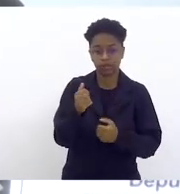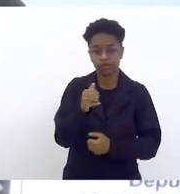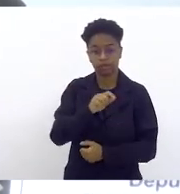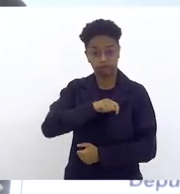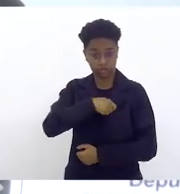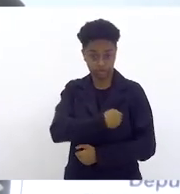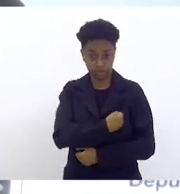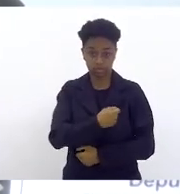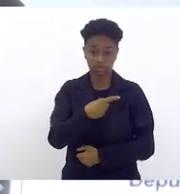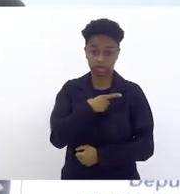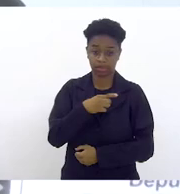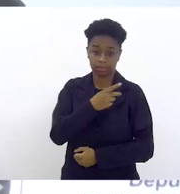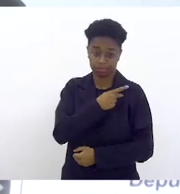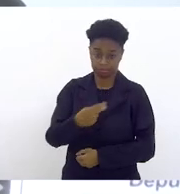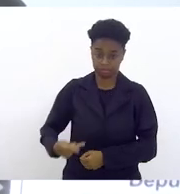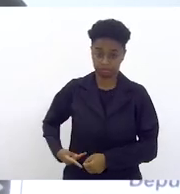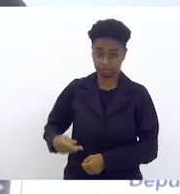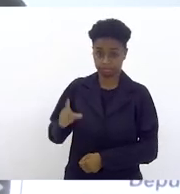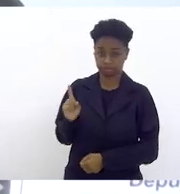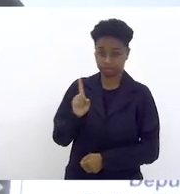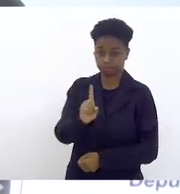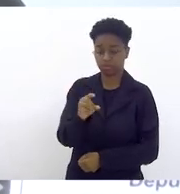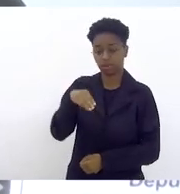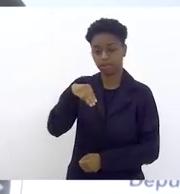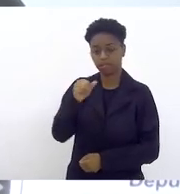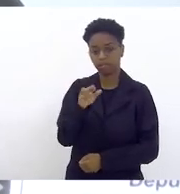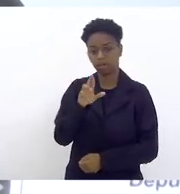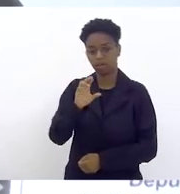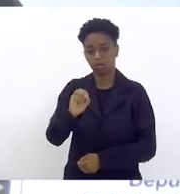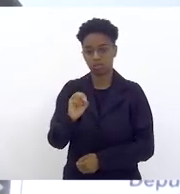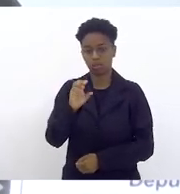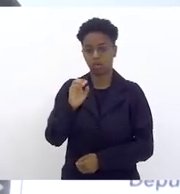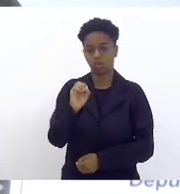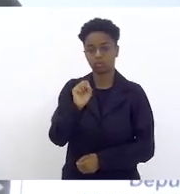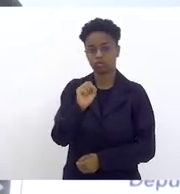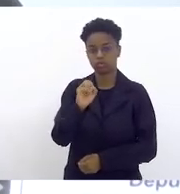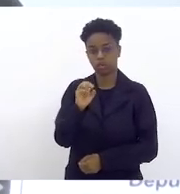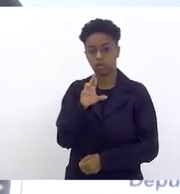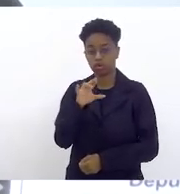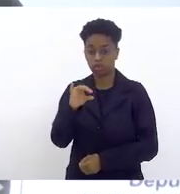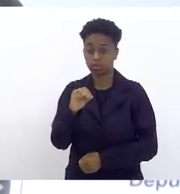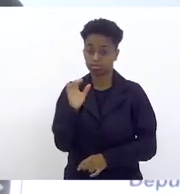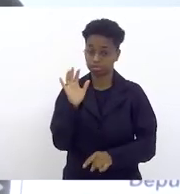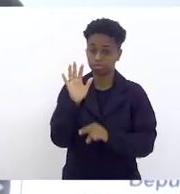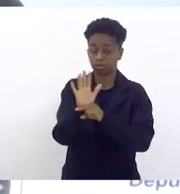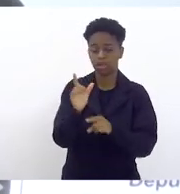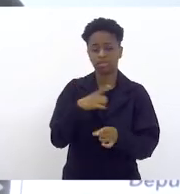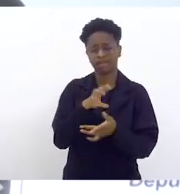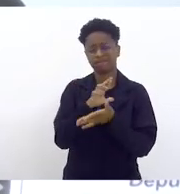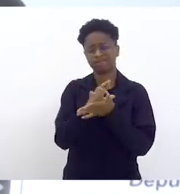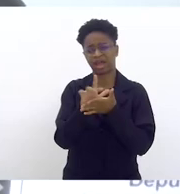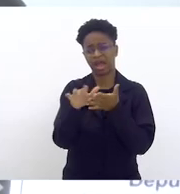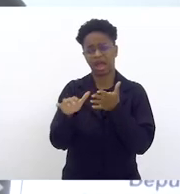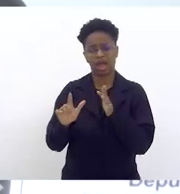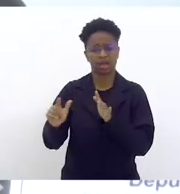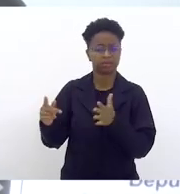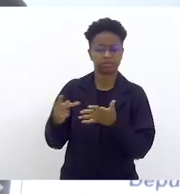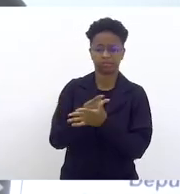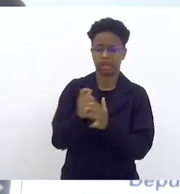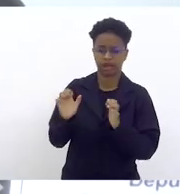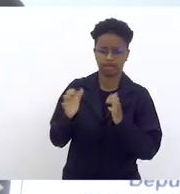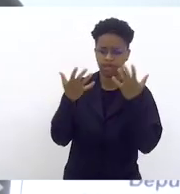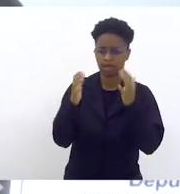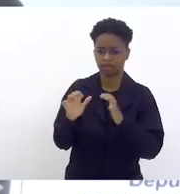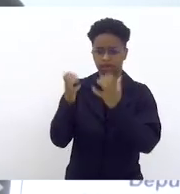pelo nosso Mauro Osório de uma grande contribuição e foram inúmeros os eventos aqui efetuados